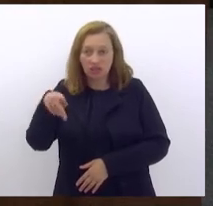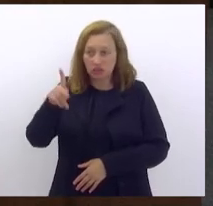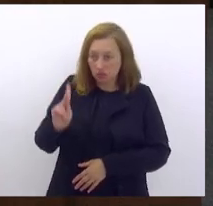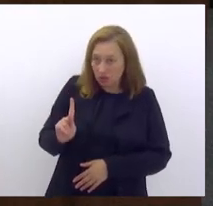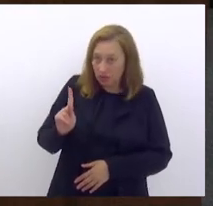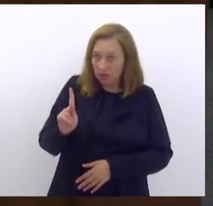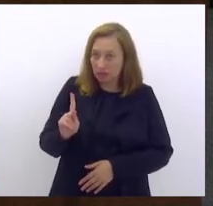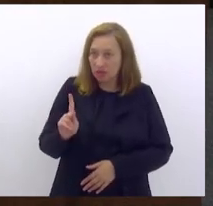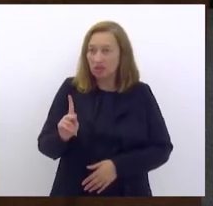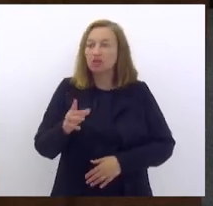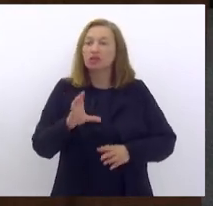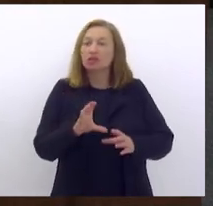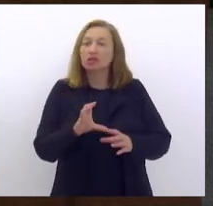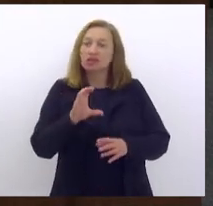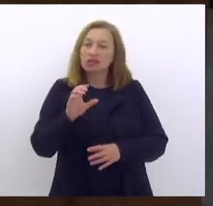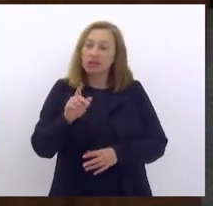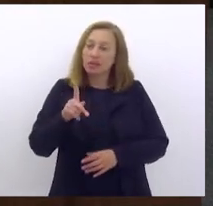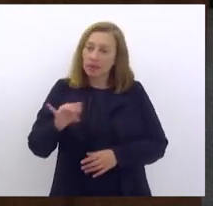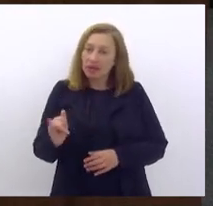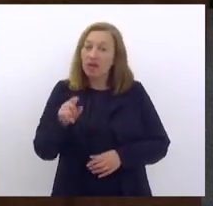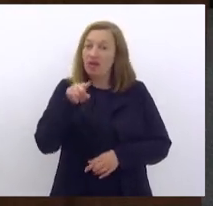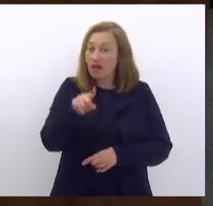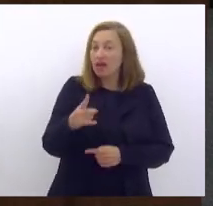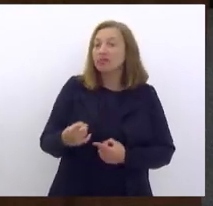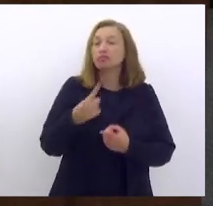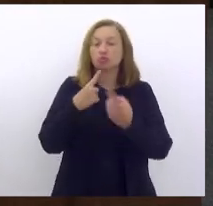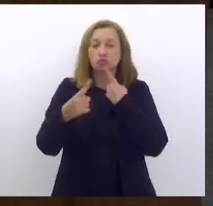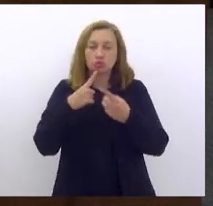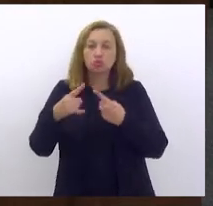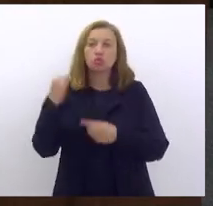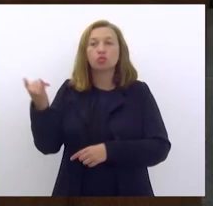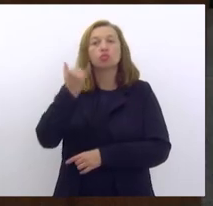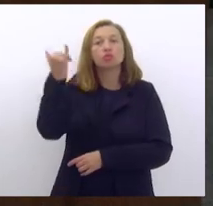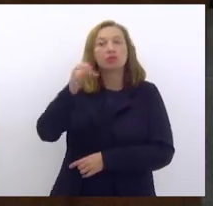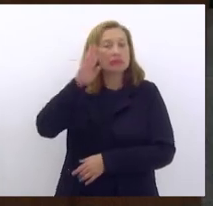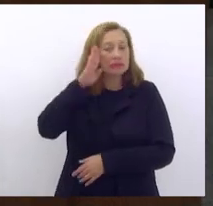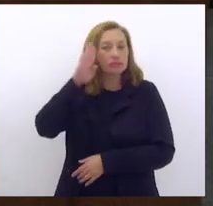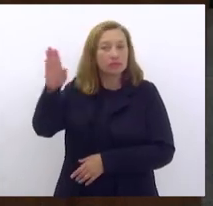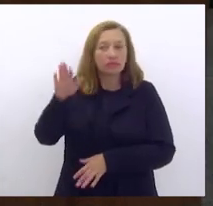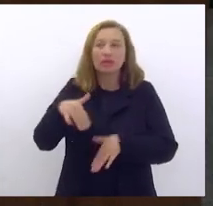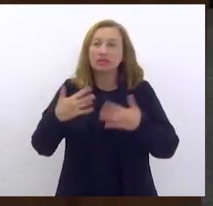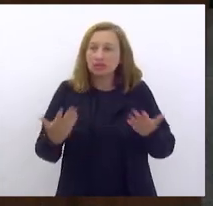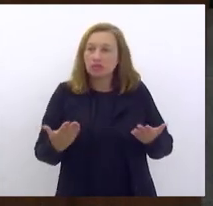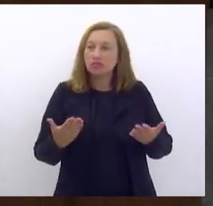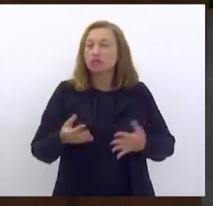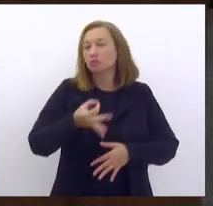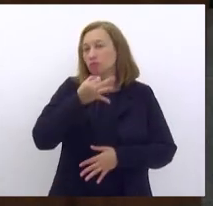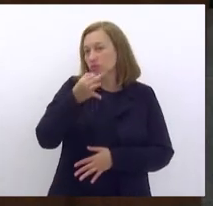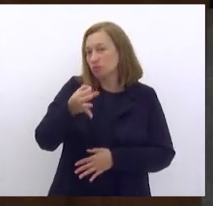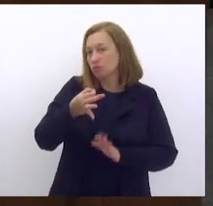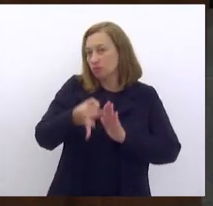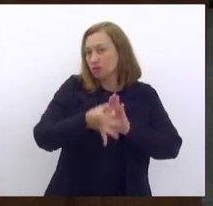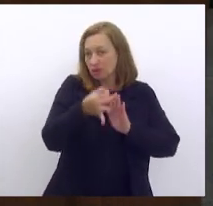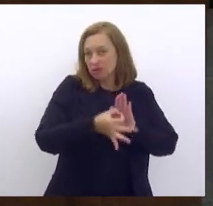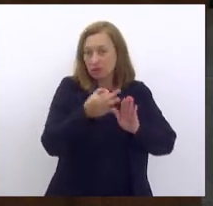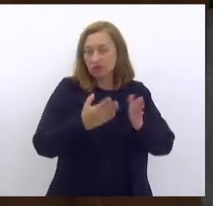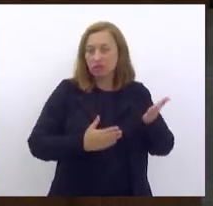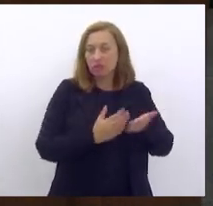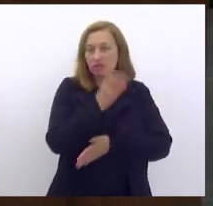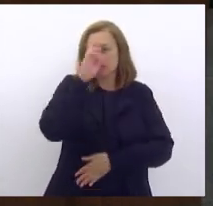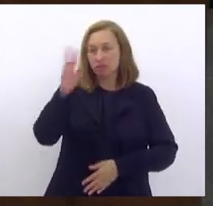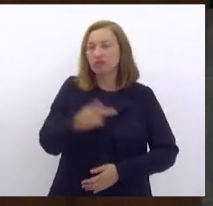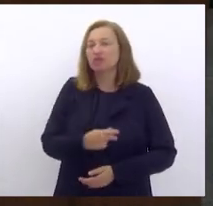que presidiu a CPI. Então, esse é um debate importante, fundamental. Então, o nosso parecer é favorável,